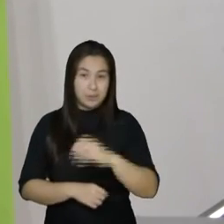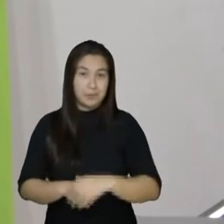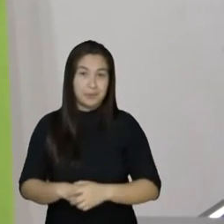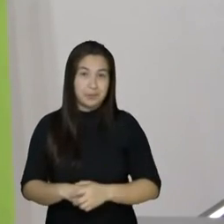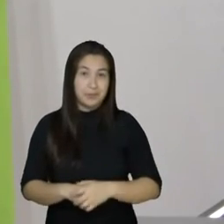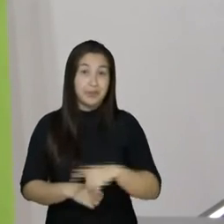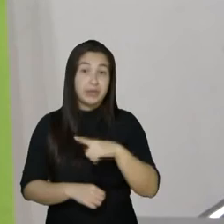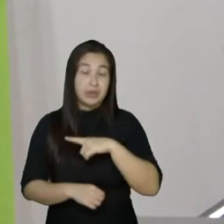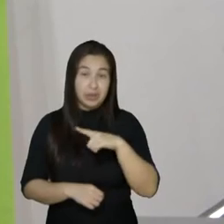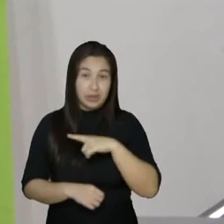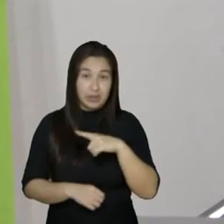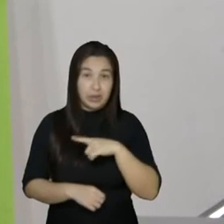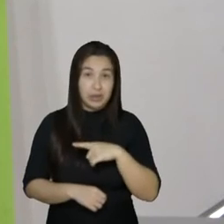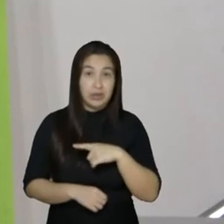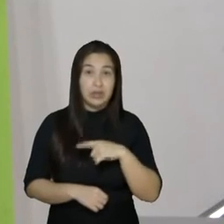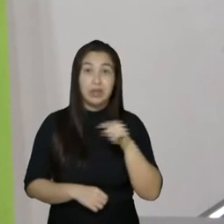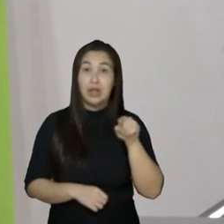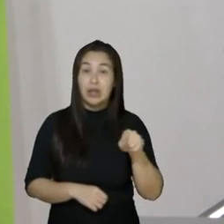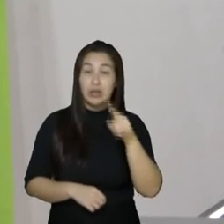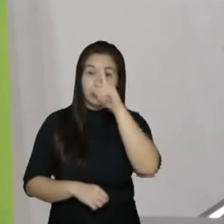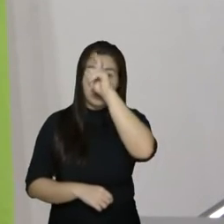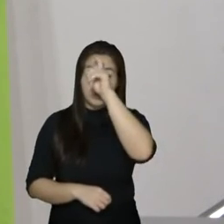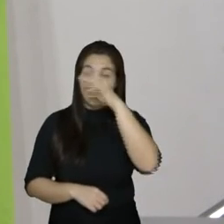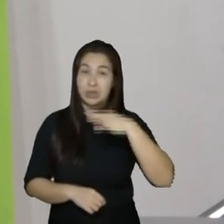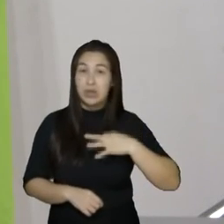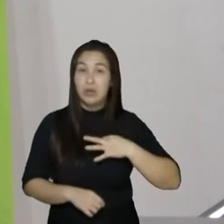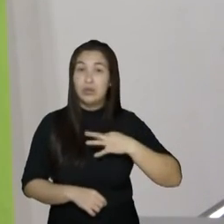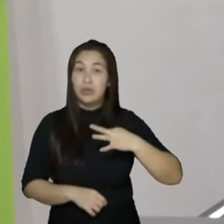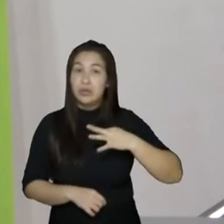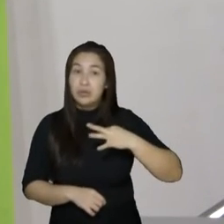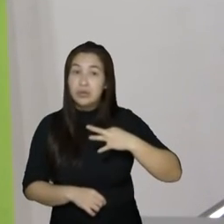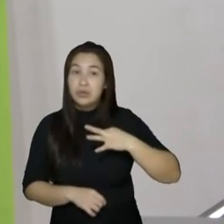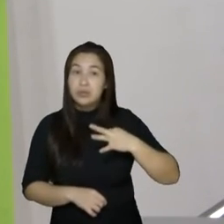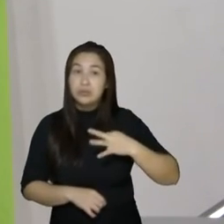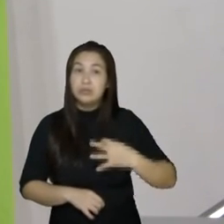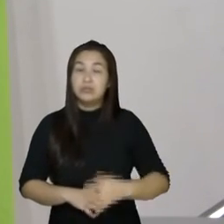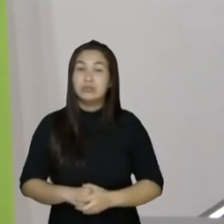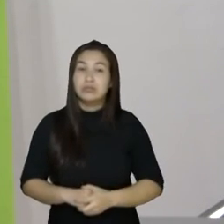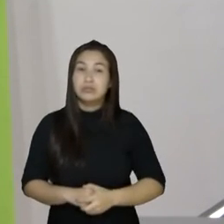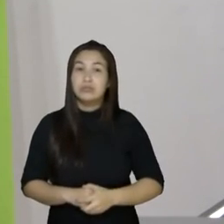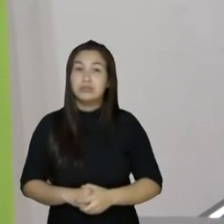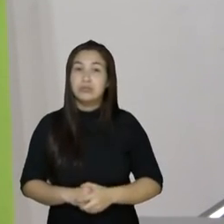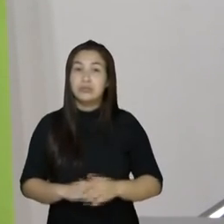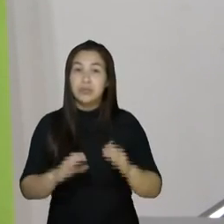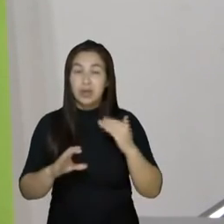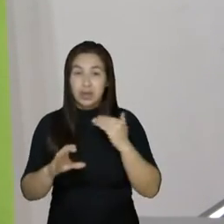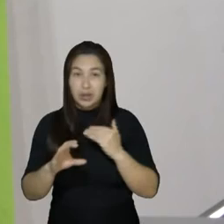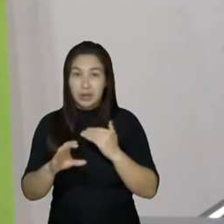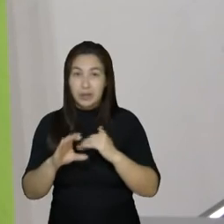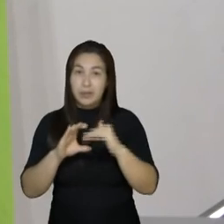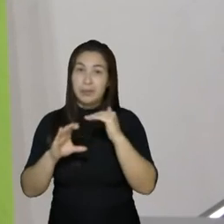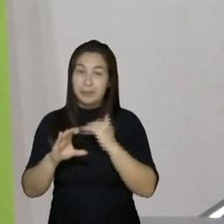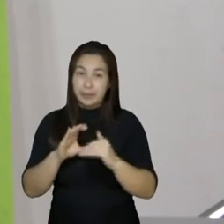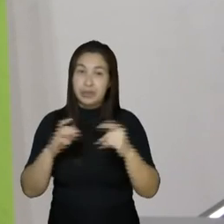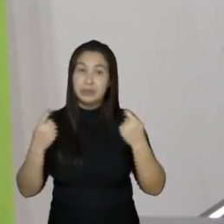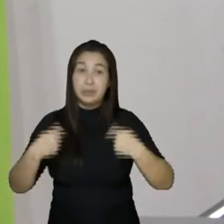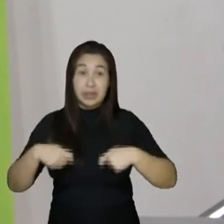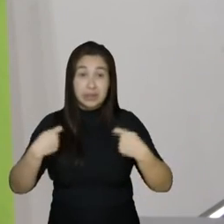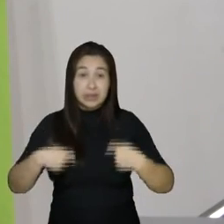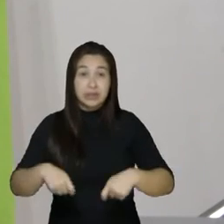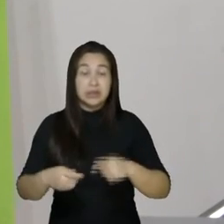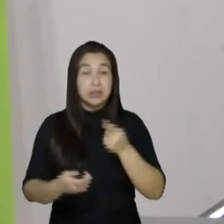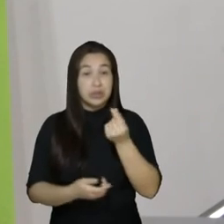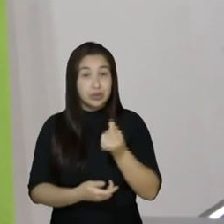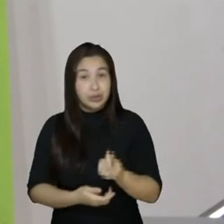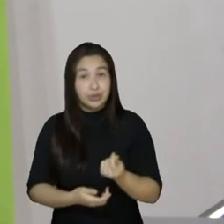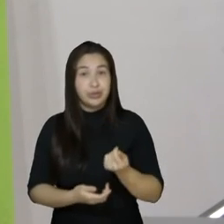temos os hospitais filantrópicos que têm que receber, que ser indenizado, fazer